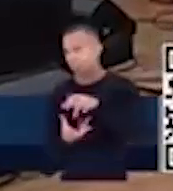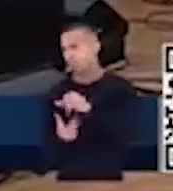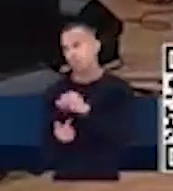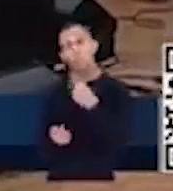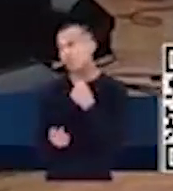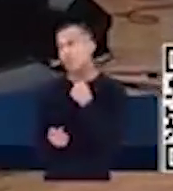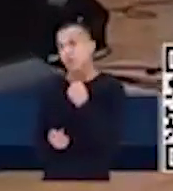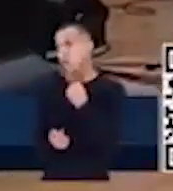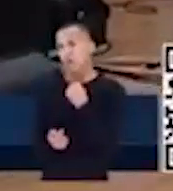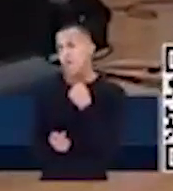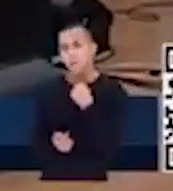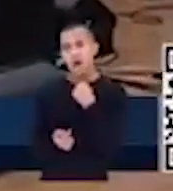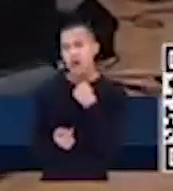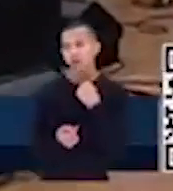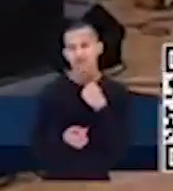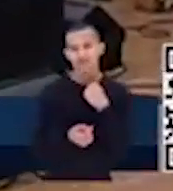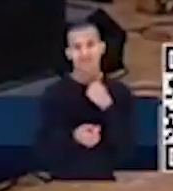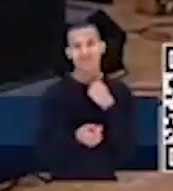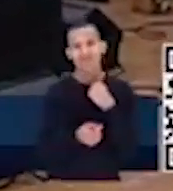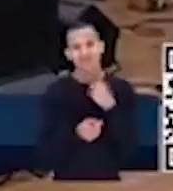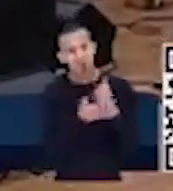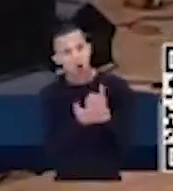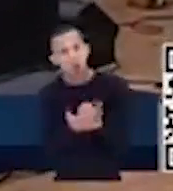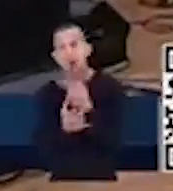pode lhe dar